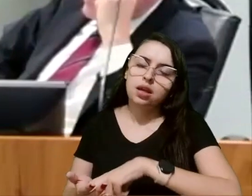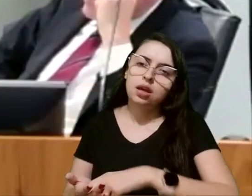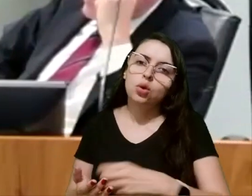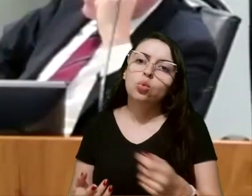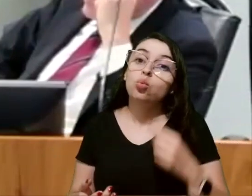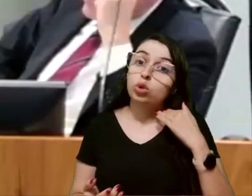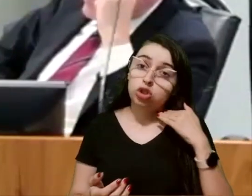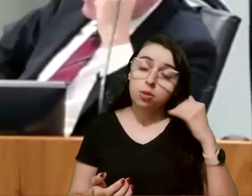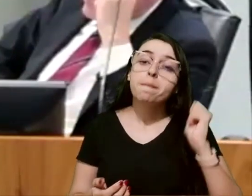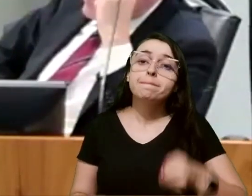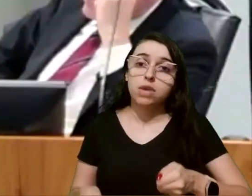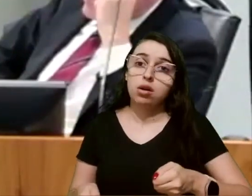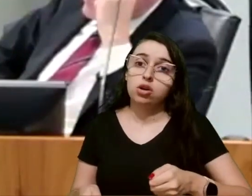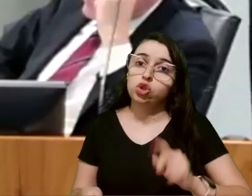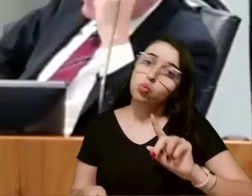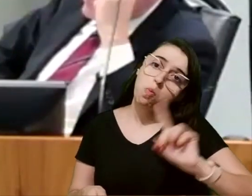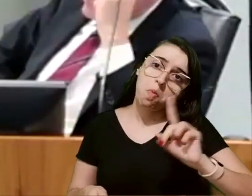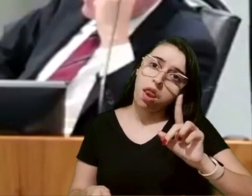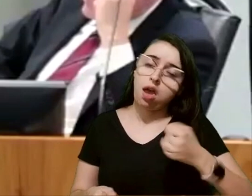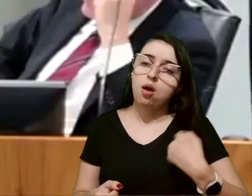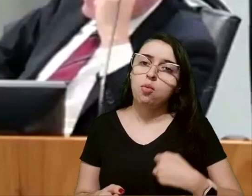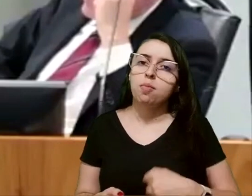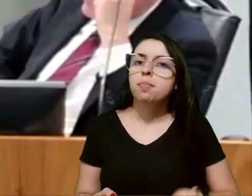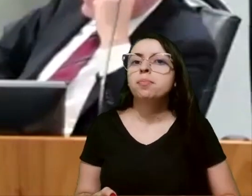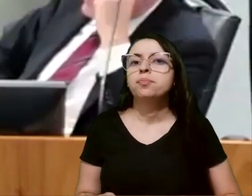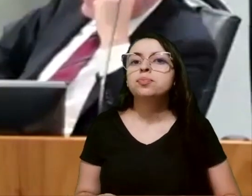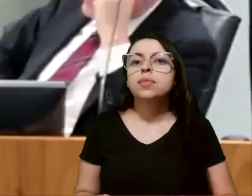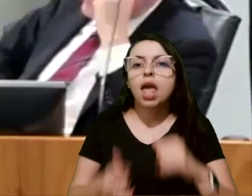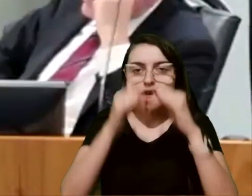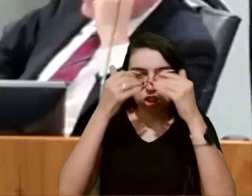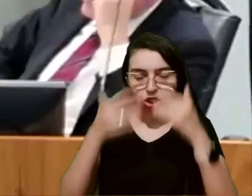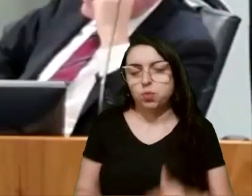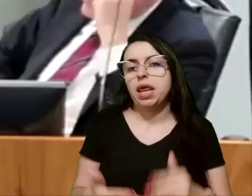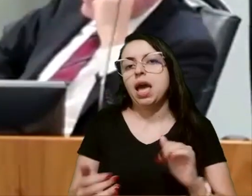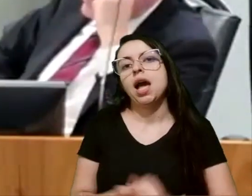juiz poderia ou não aplicar, e ao não aplicar ele pode justificar.